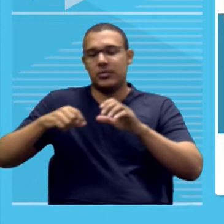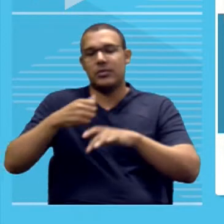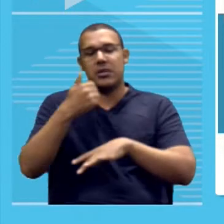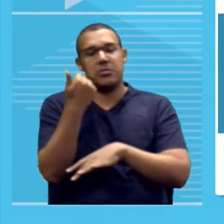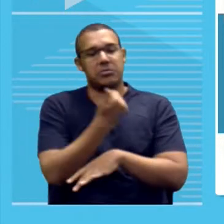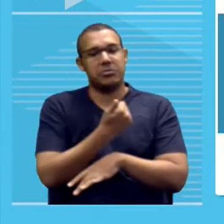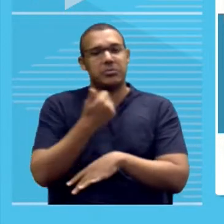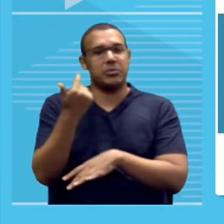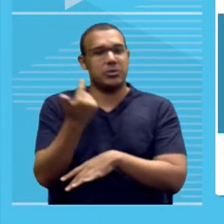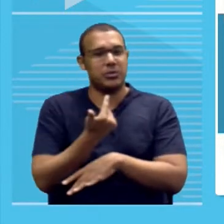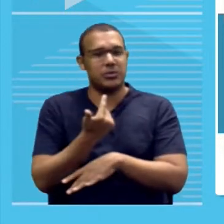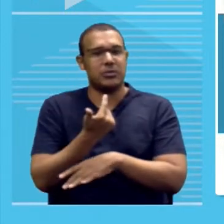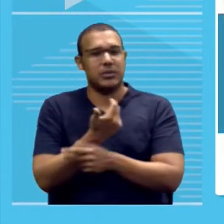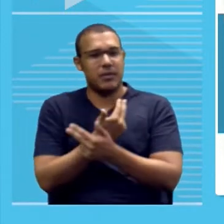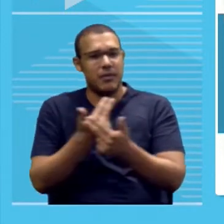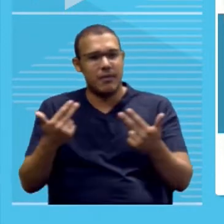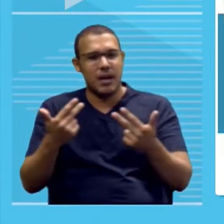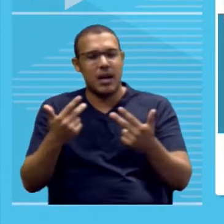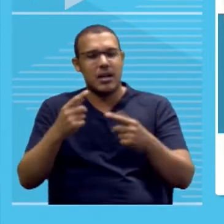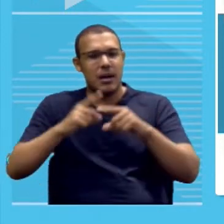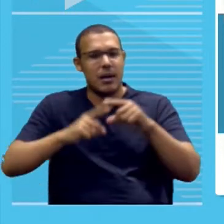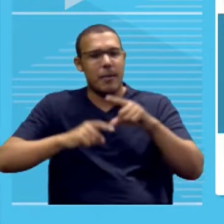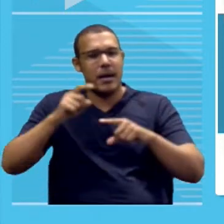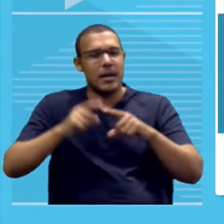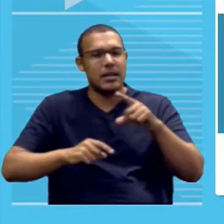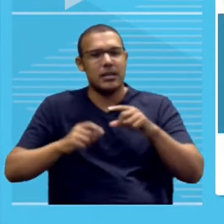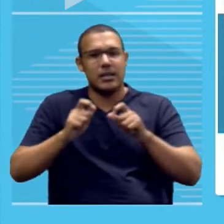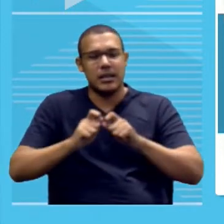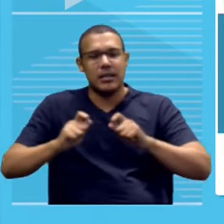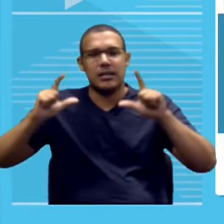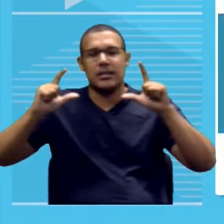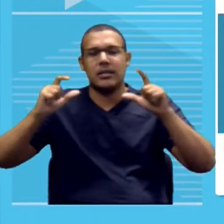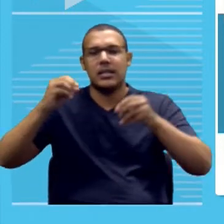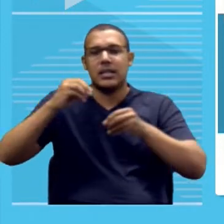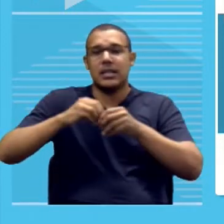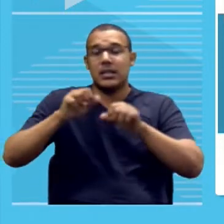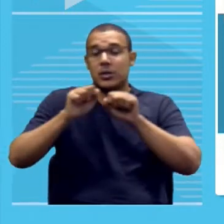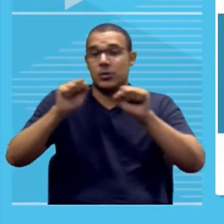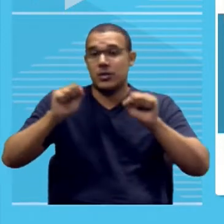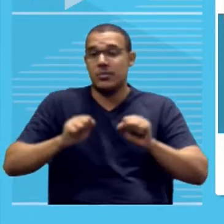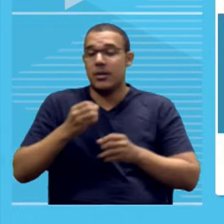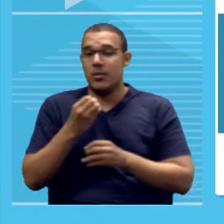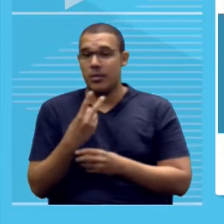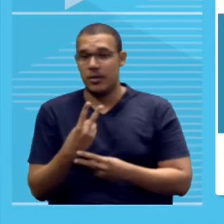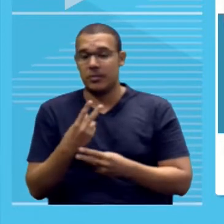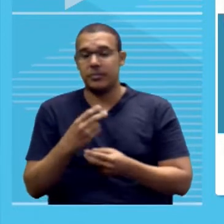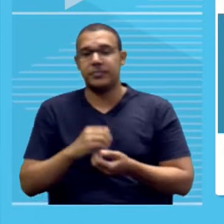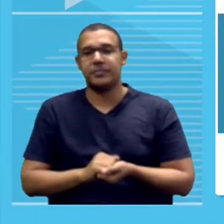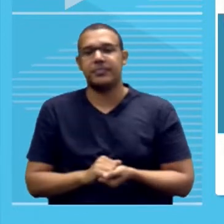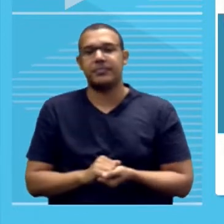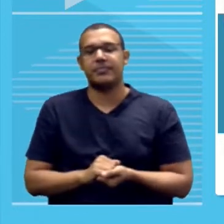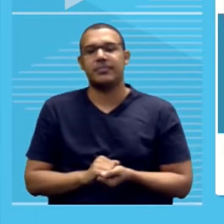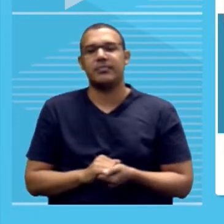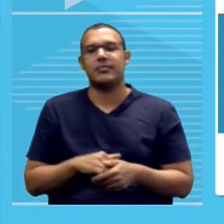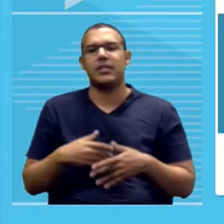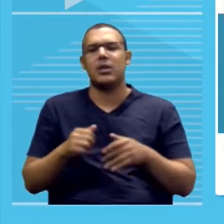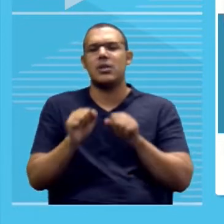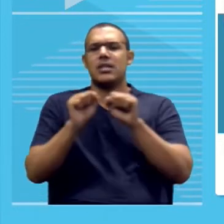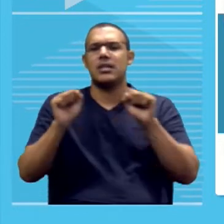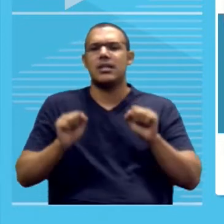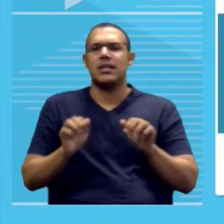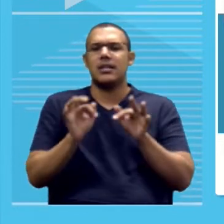dois, três, vários aparelhos ligados aí dentro daquele sistema ali, tá bom? Sistemas são bem simples,